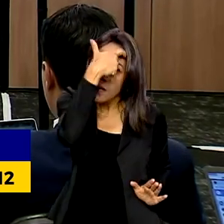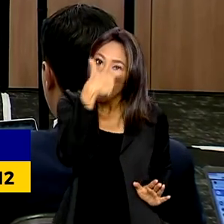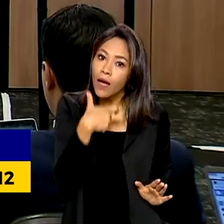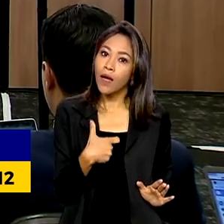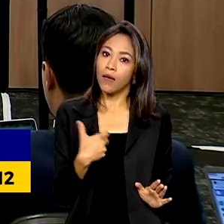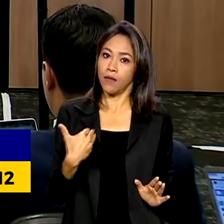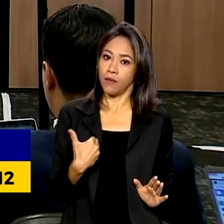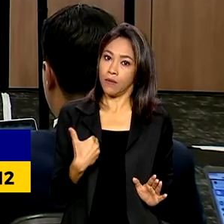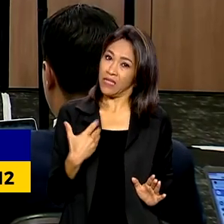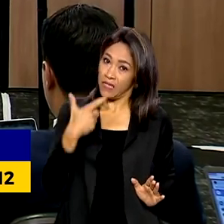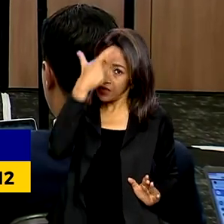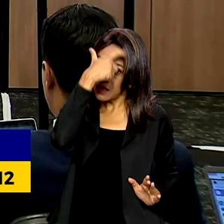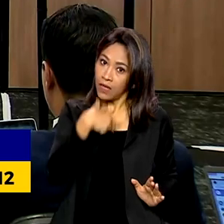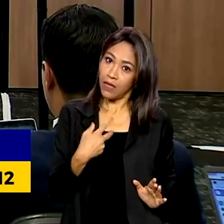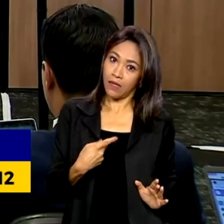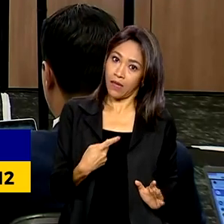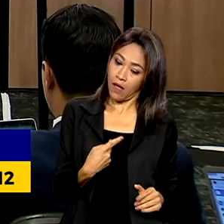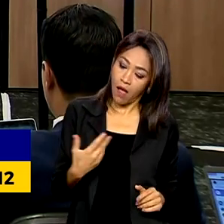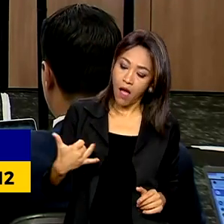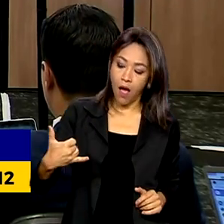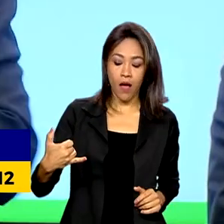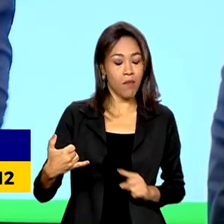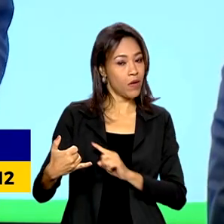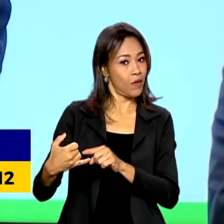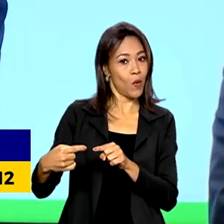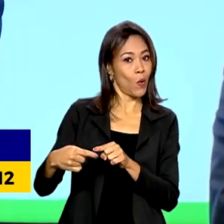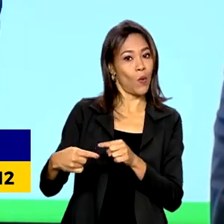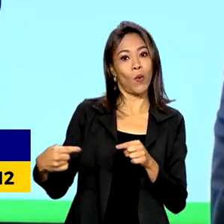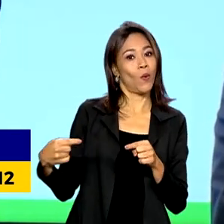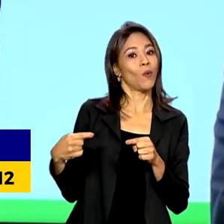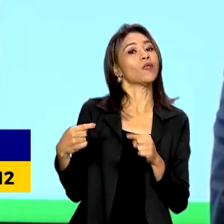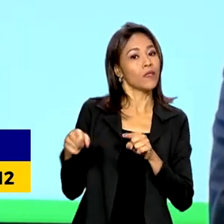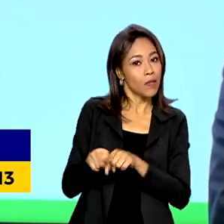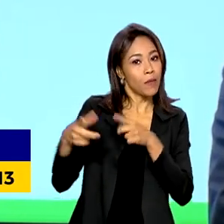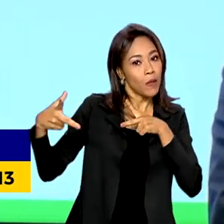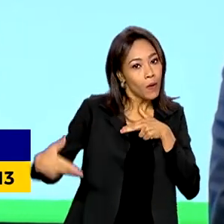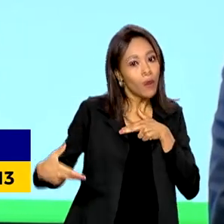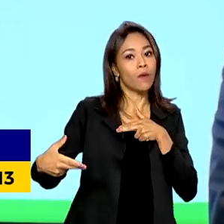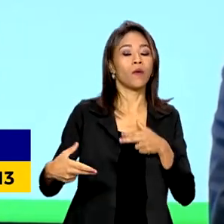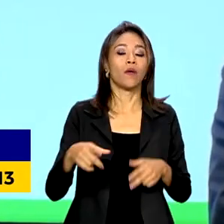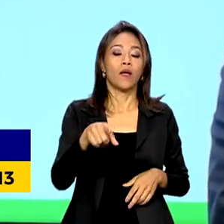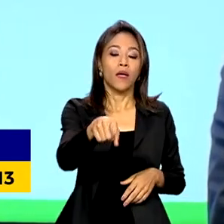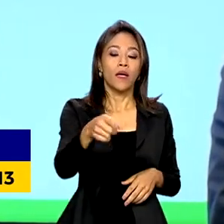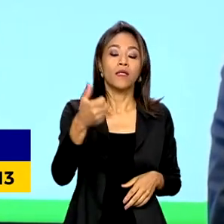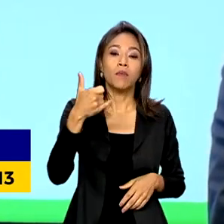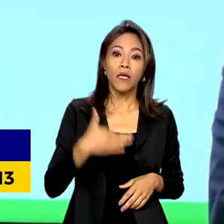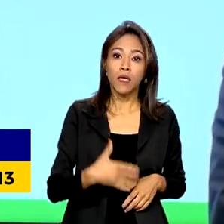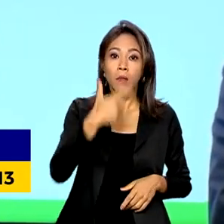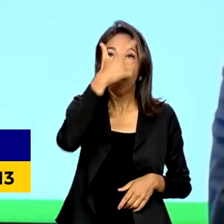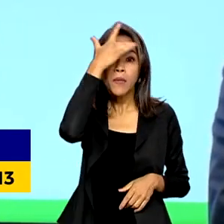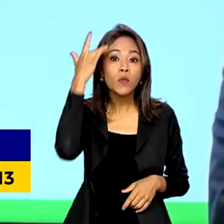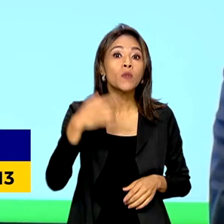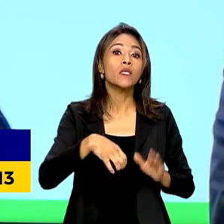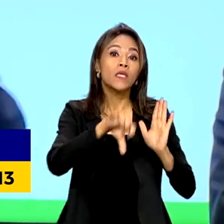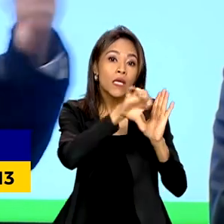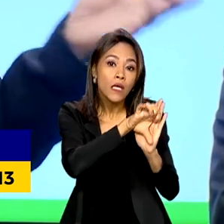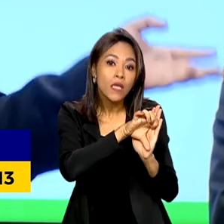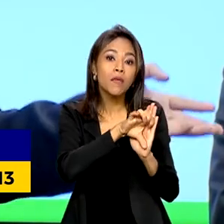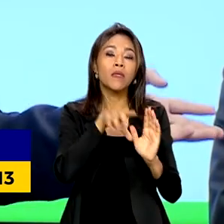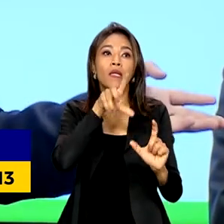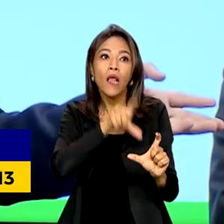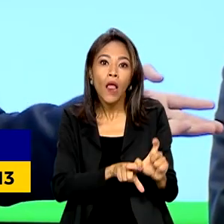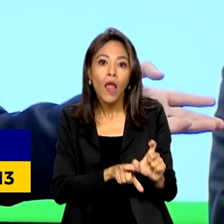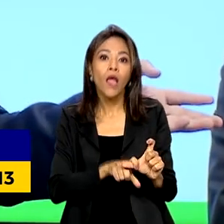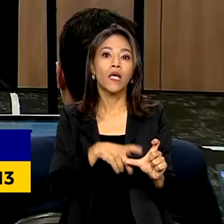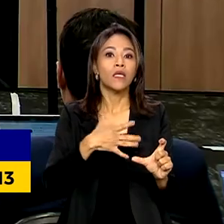a arma obviamente Deixa de ser legal para identificar criminosos que possuem pendências judiciais os